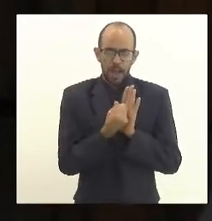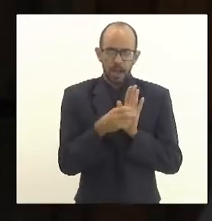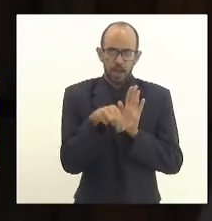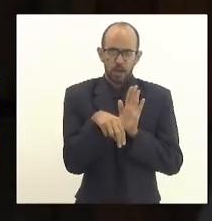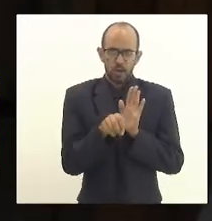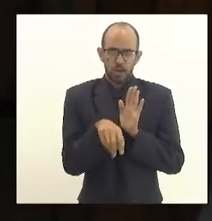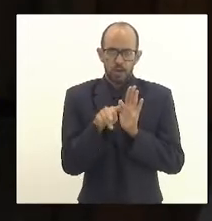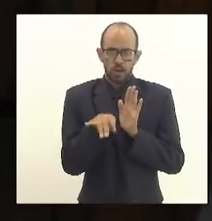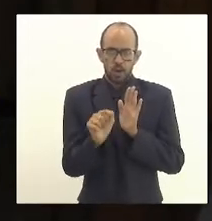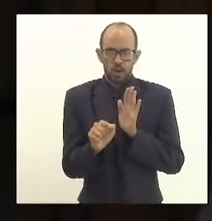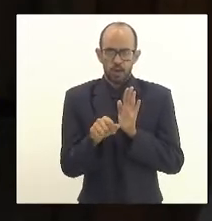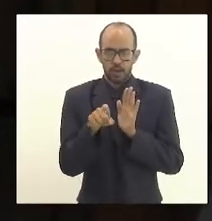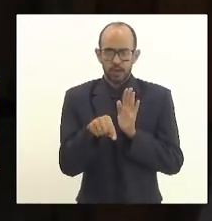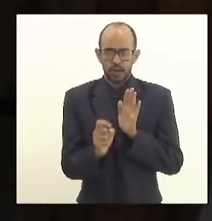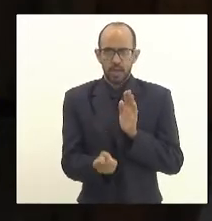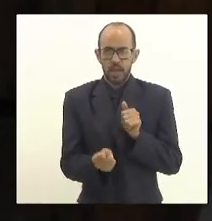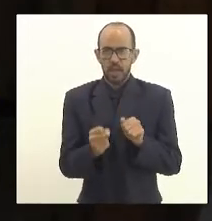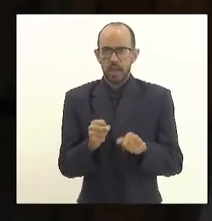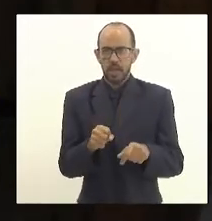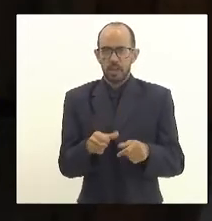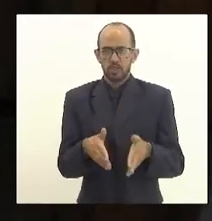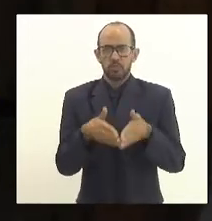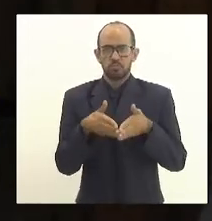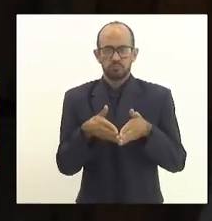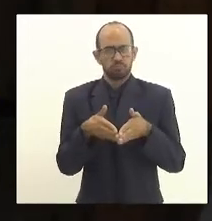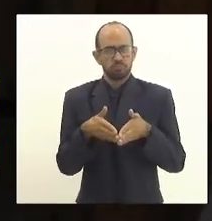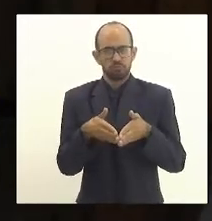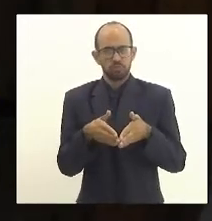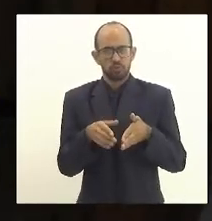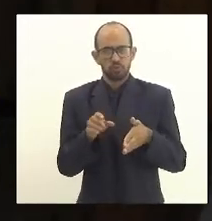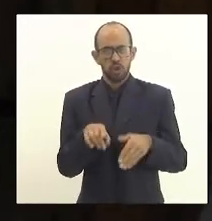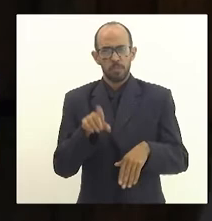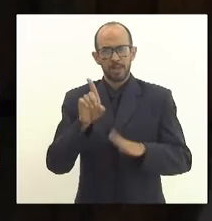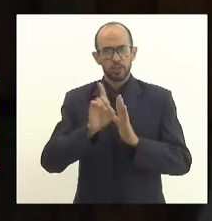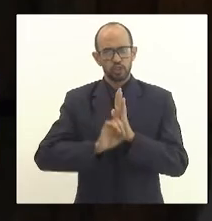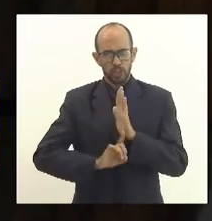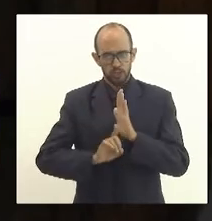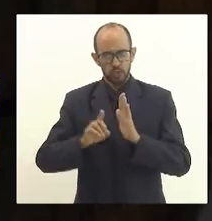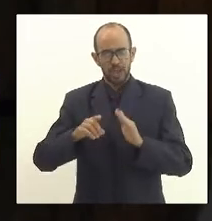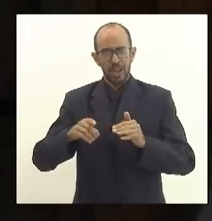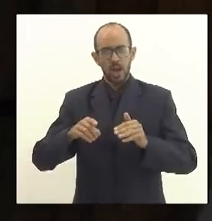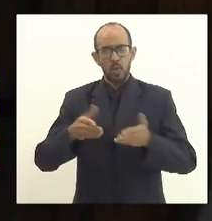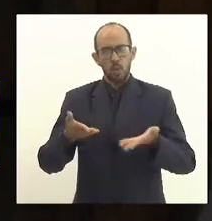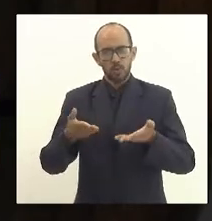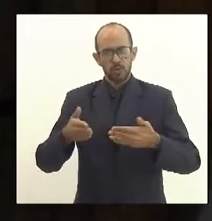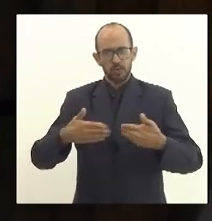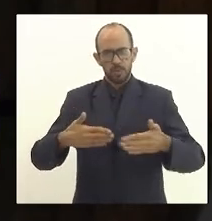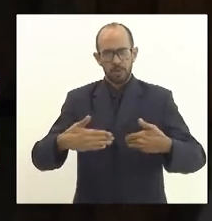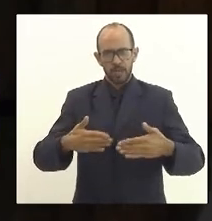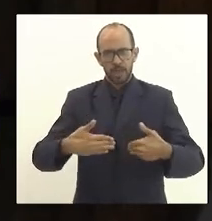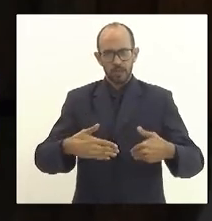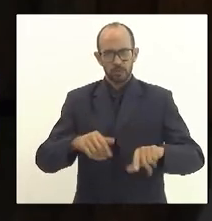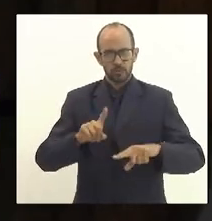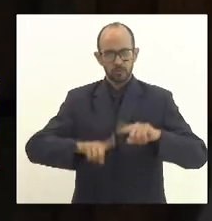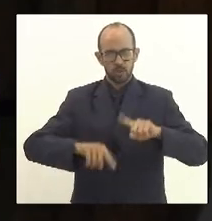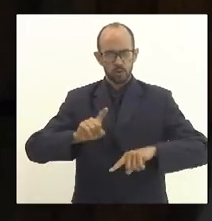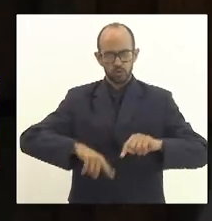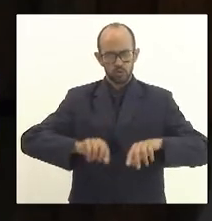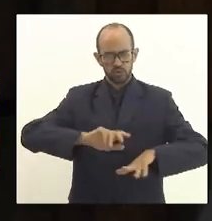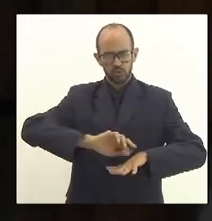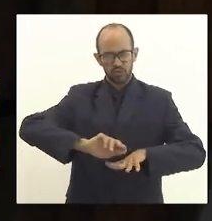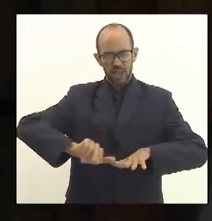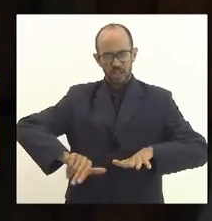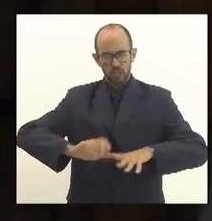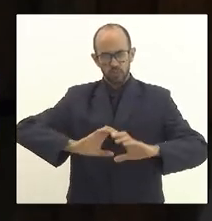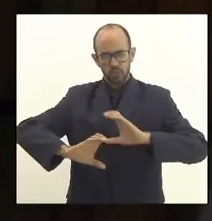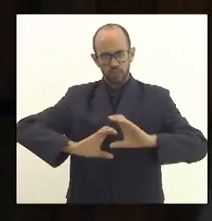uma marca licenciada só para royalties. A Nokia ela é fabricante de equipamentos de telecomunicações. É a